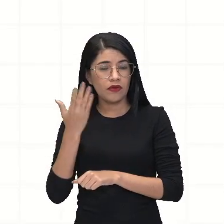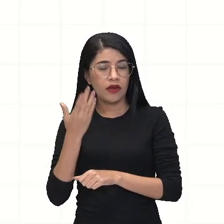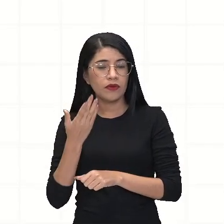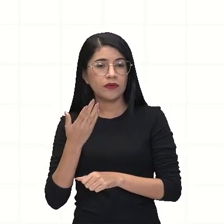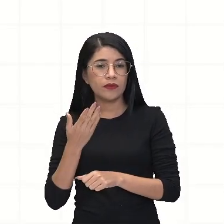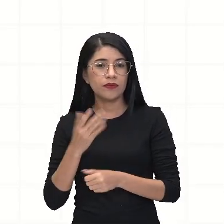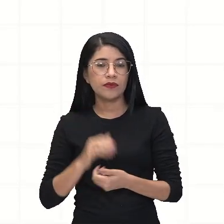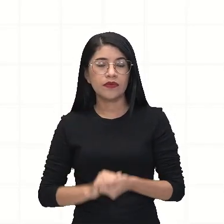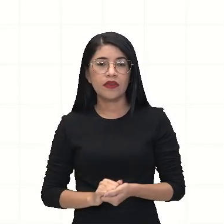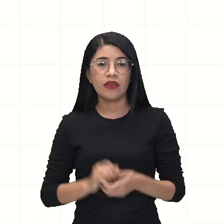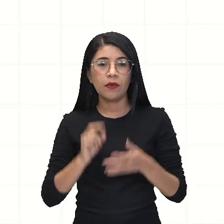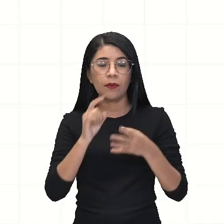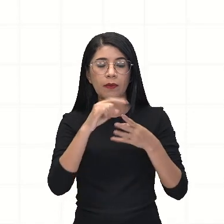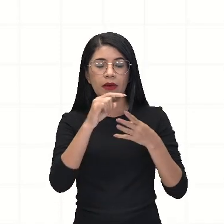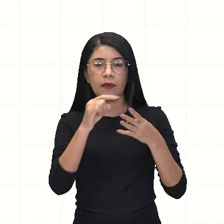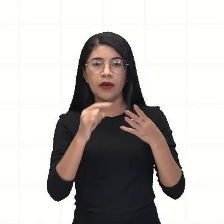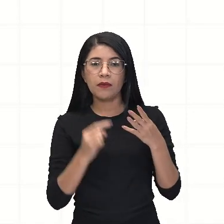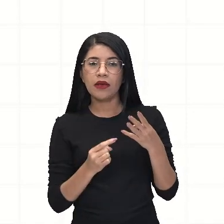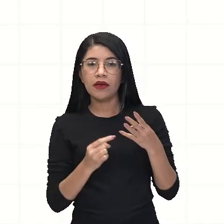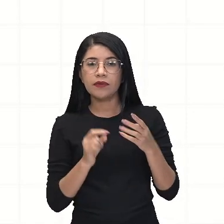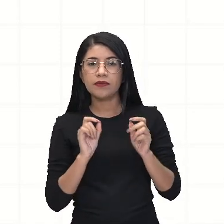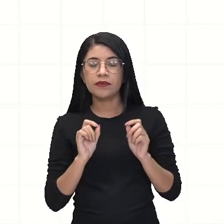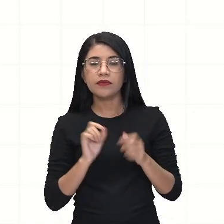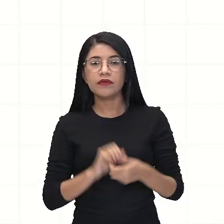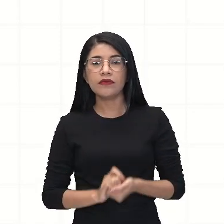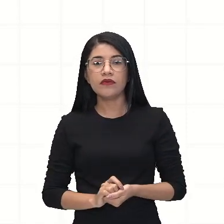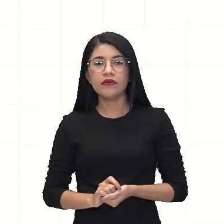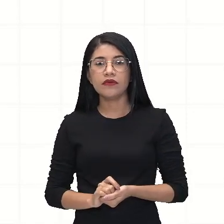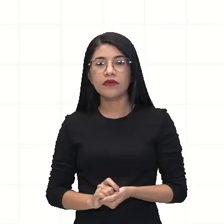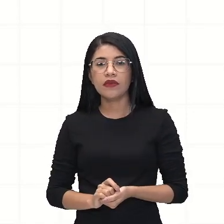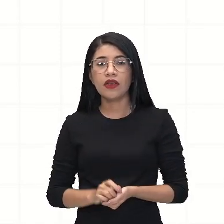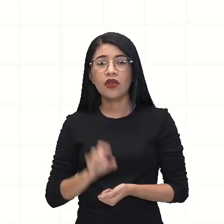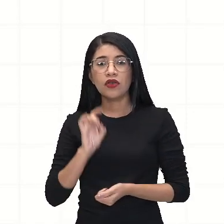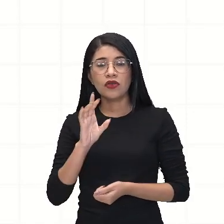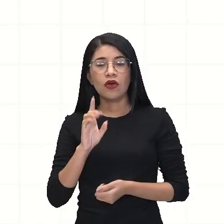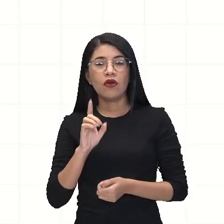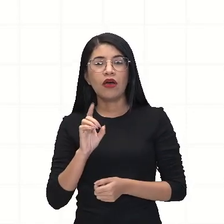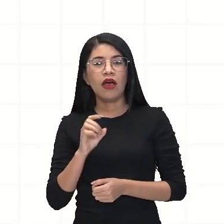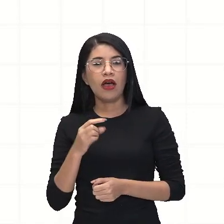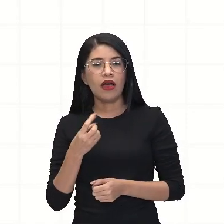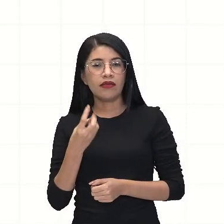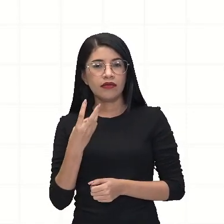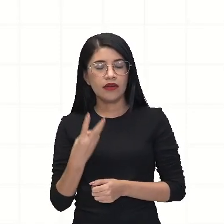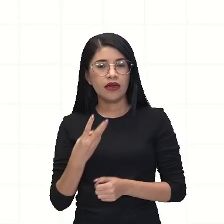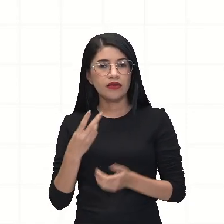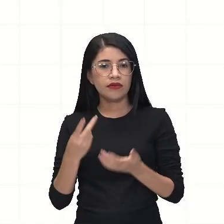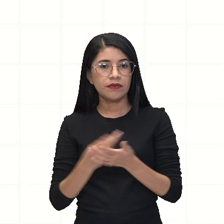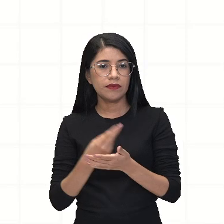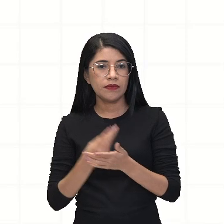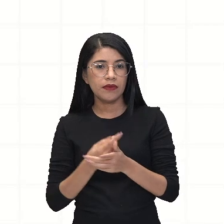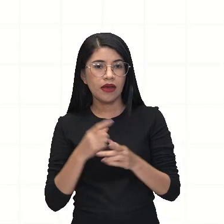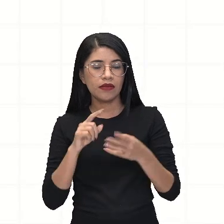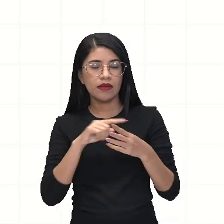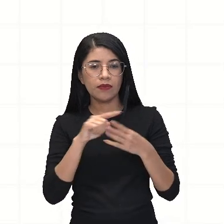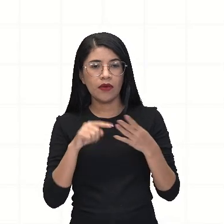né? Então, olha só, apenas a afirmativa 3